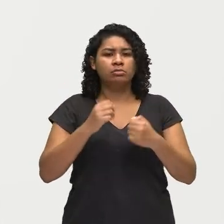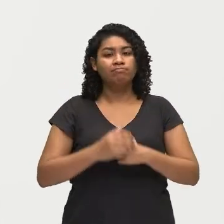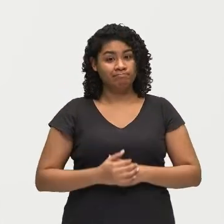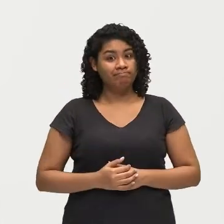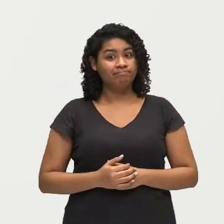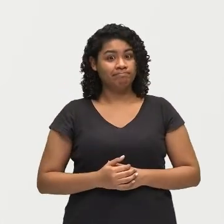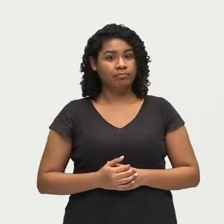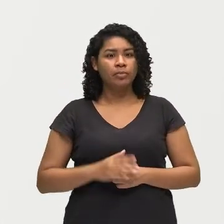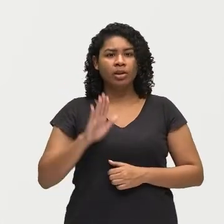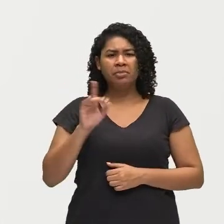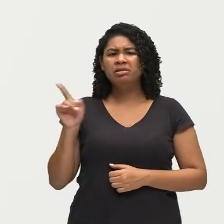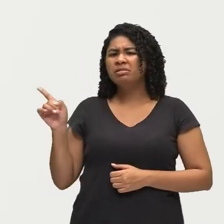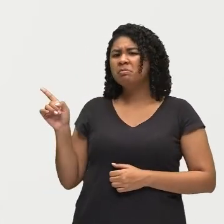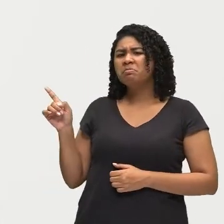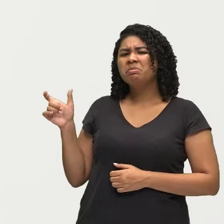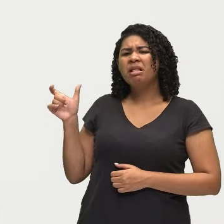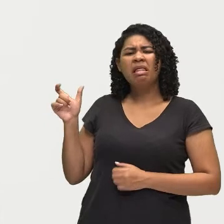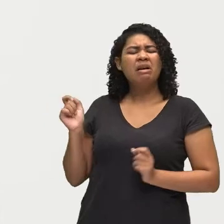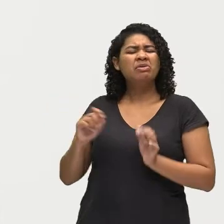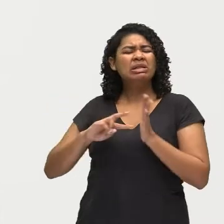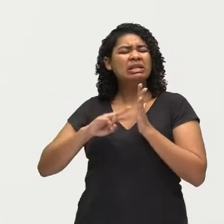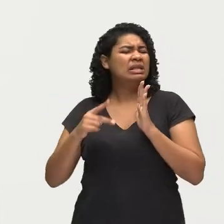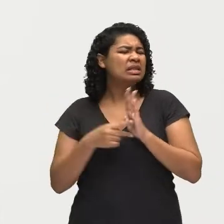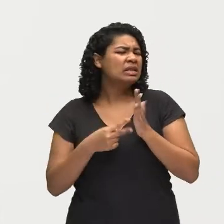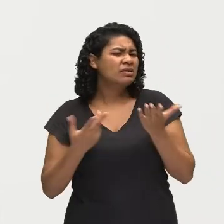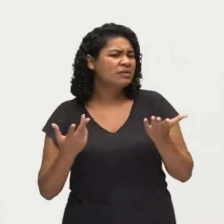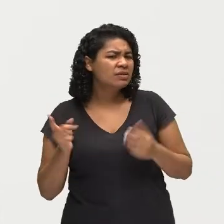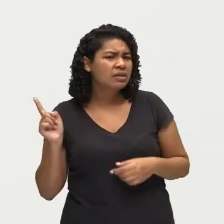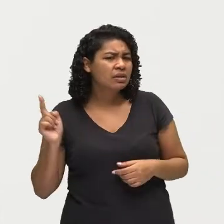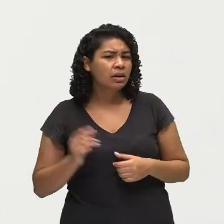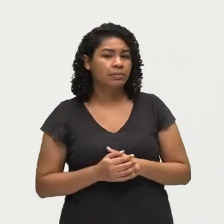de fato. Mas o que é depopulação? Quando nós falamos em